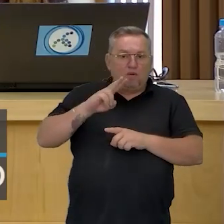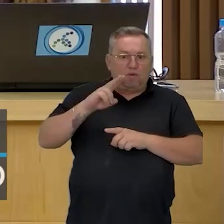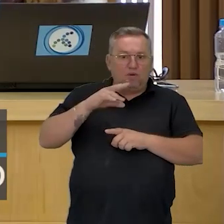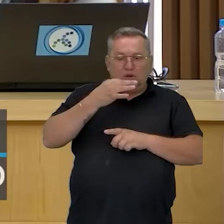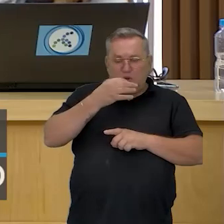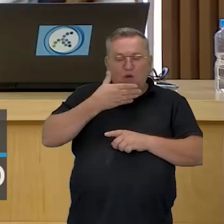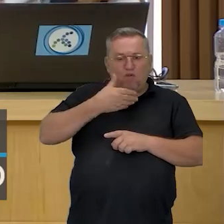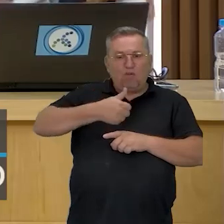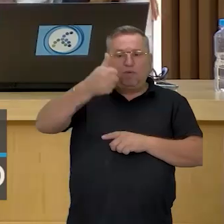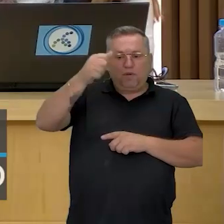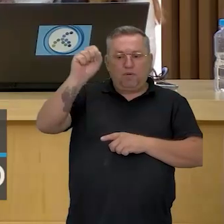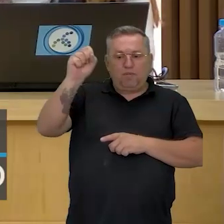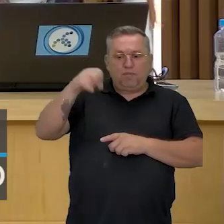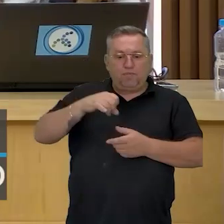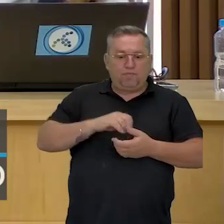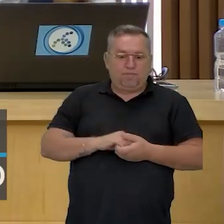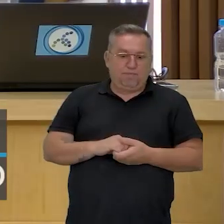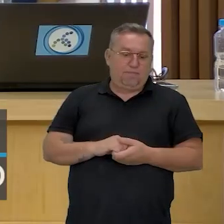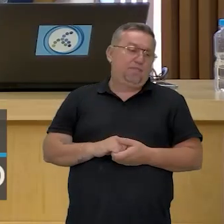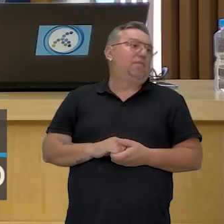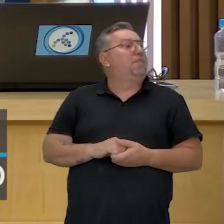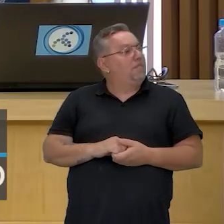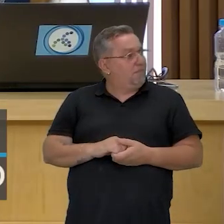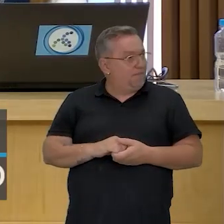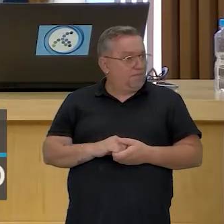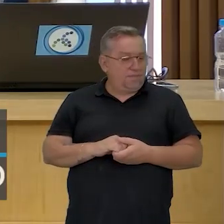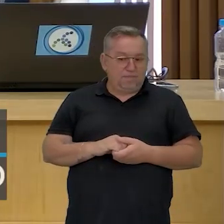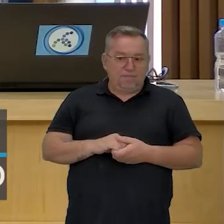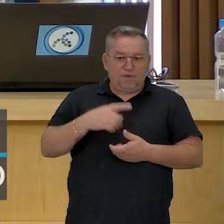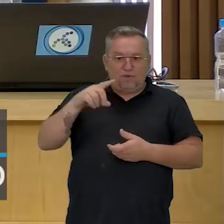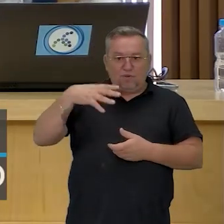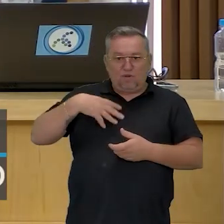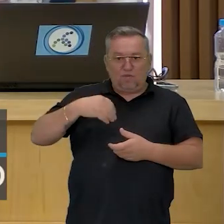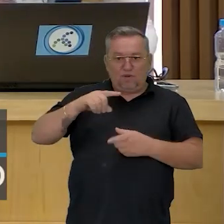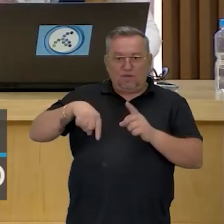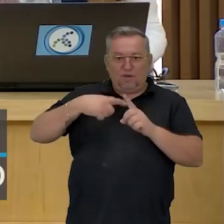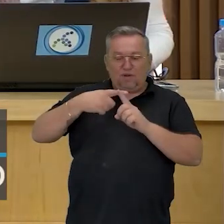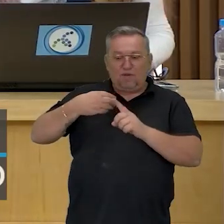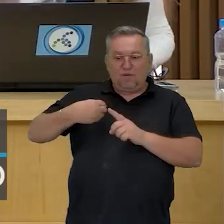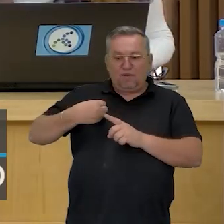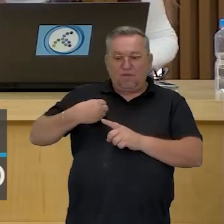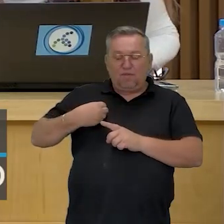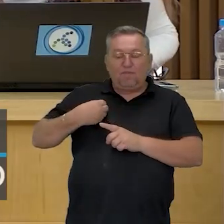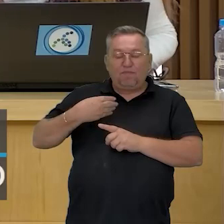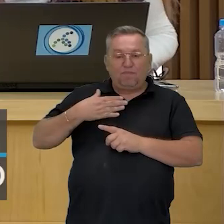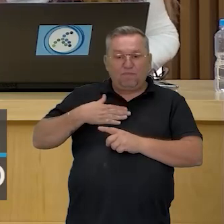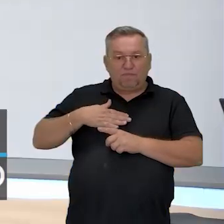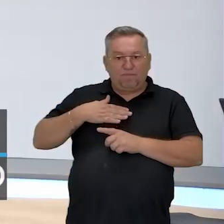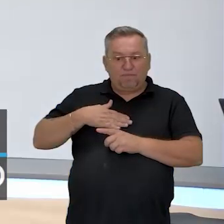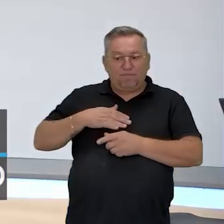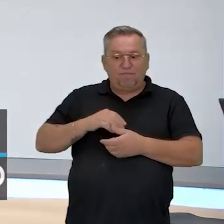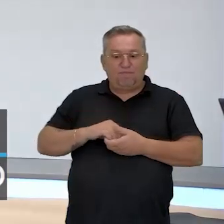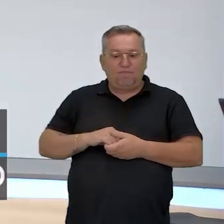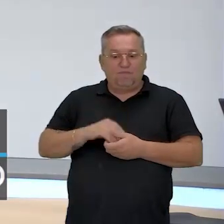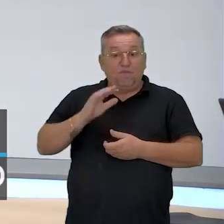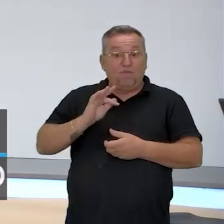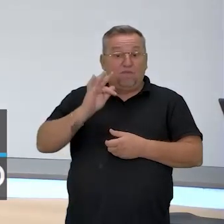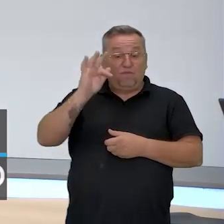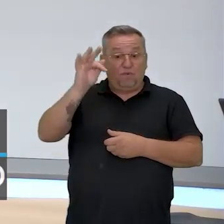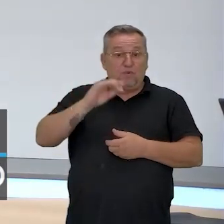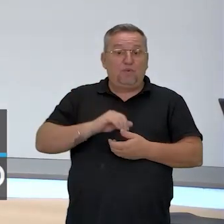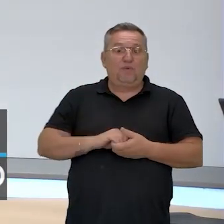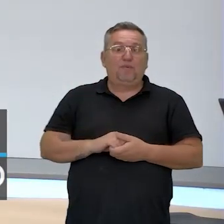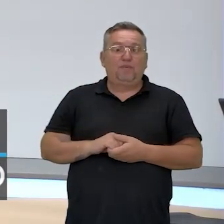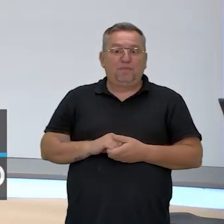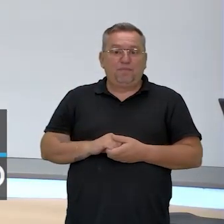houve melhora sim. E provavelmente sua filha está tendo uma vida mais tranquila ainda. Eu penso que sim. Eu não estou dizendo lá no futuro, porque a gente não sabe